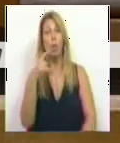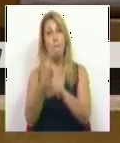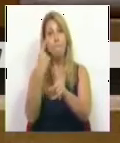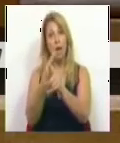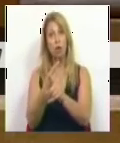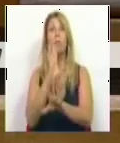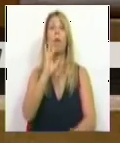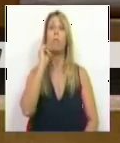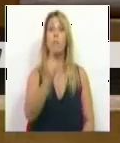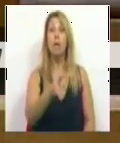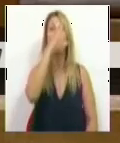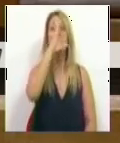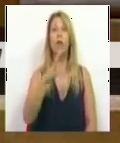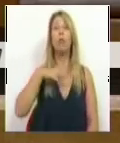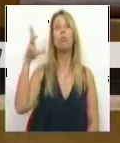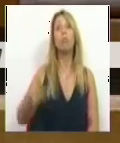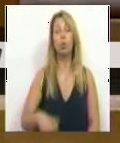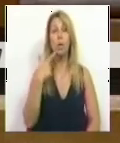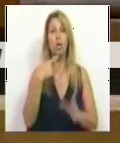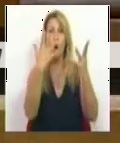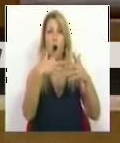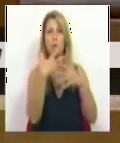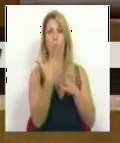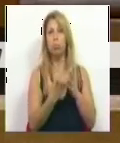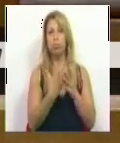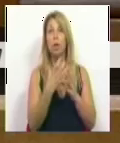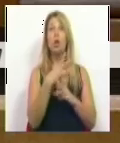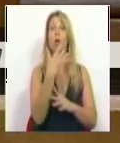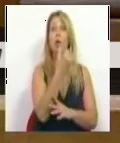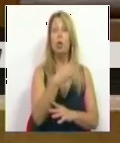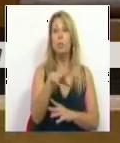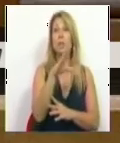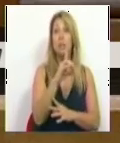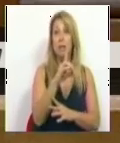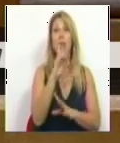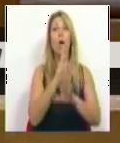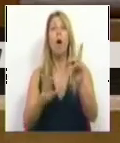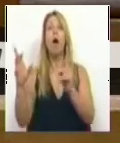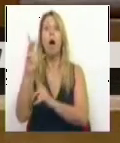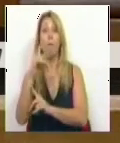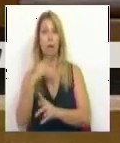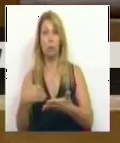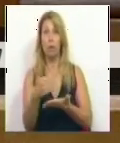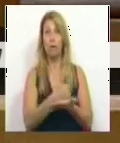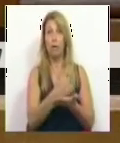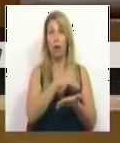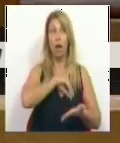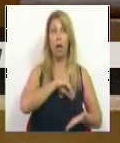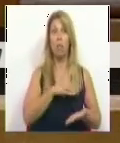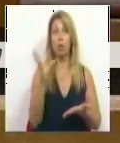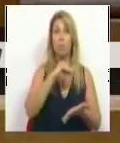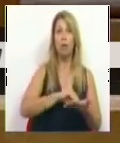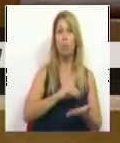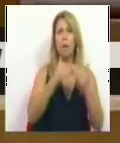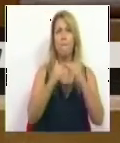a abater ao orçamento para 2016 uma das principais medidas para o aumento do rendimento disponível dos mais pobres, a baixa